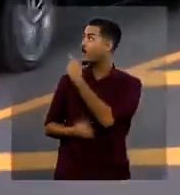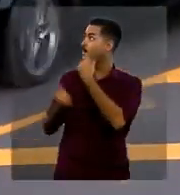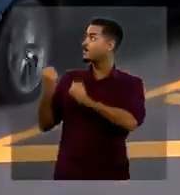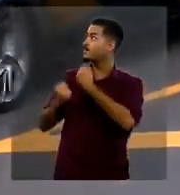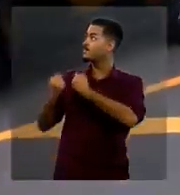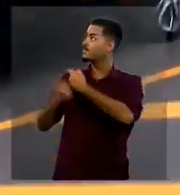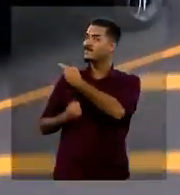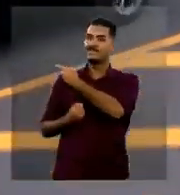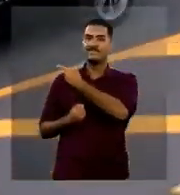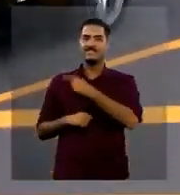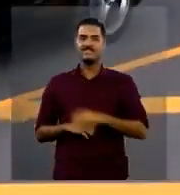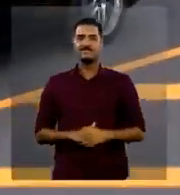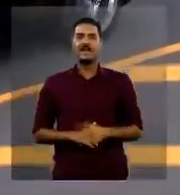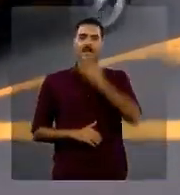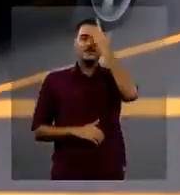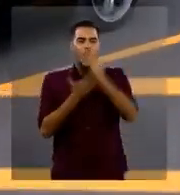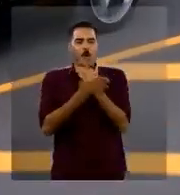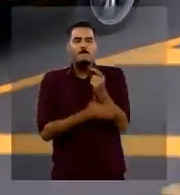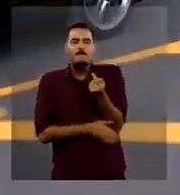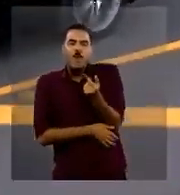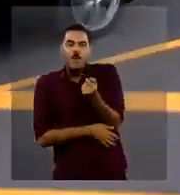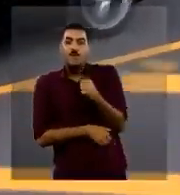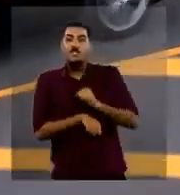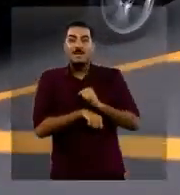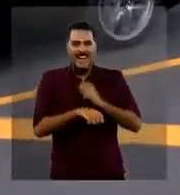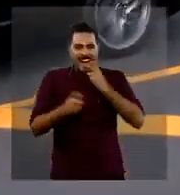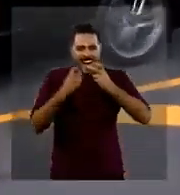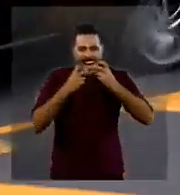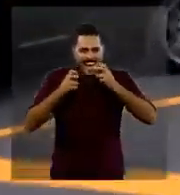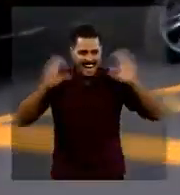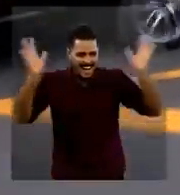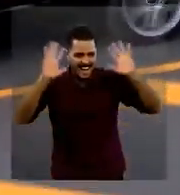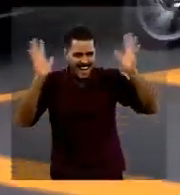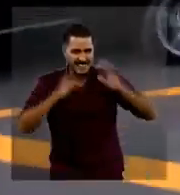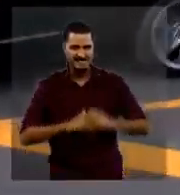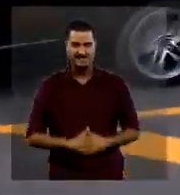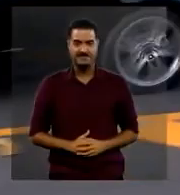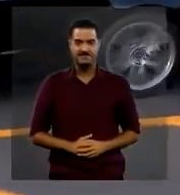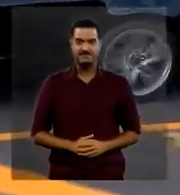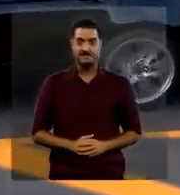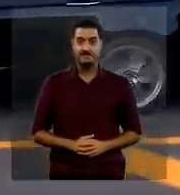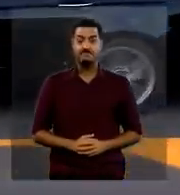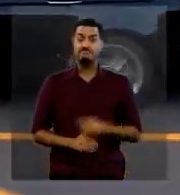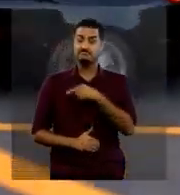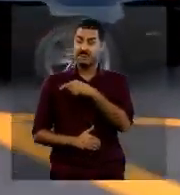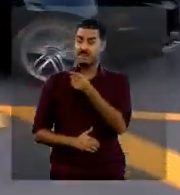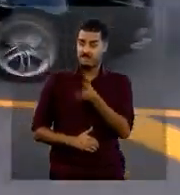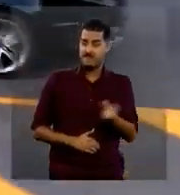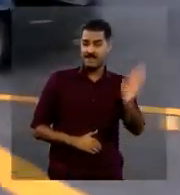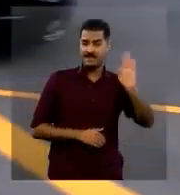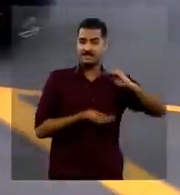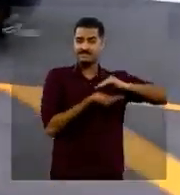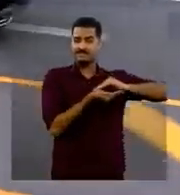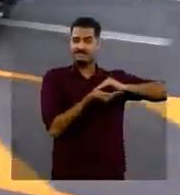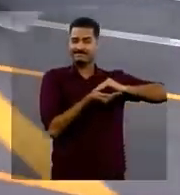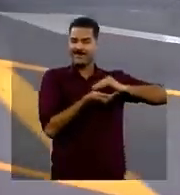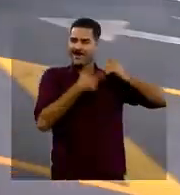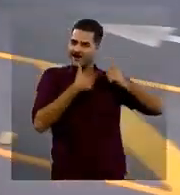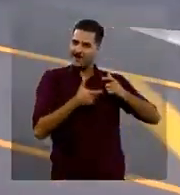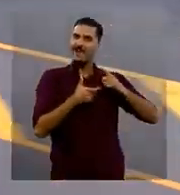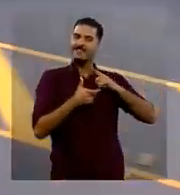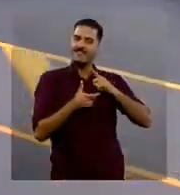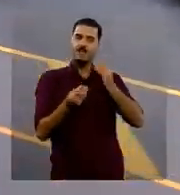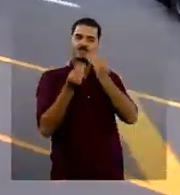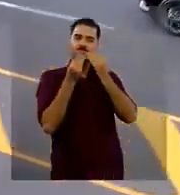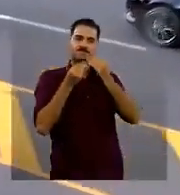público que estava aqui aguardando a saída do presidente Jair Bolsonaro, provavelmente para o Palácio do Itamaraty, onde ele vai oferecer esse